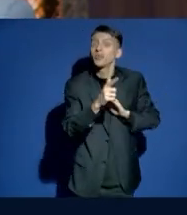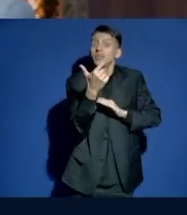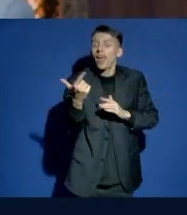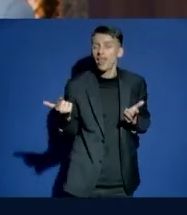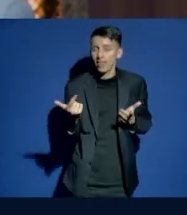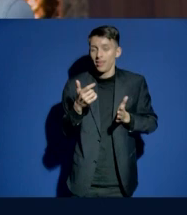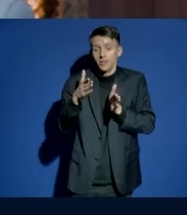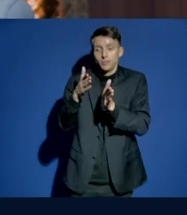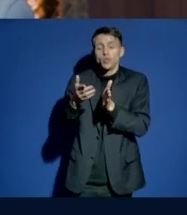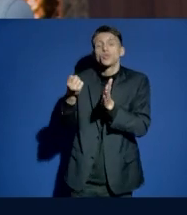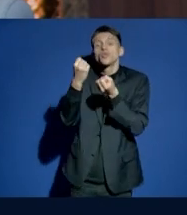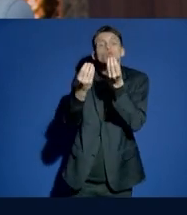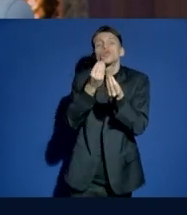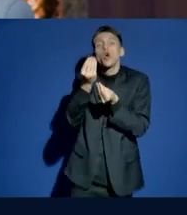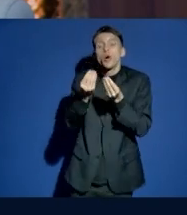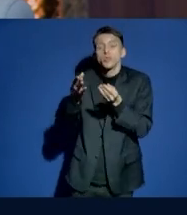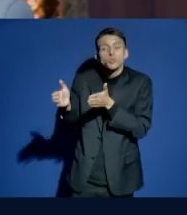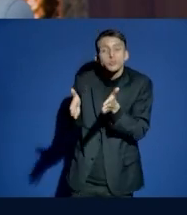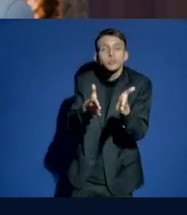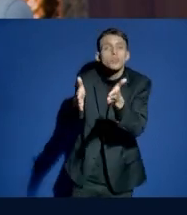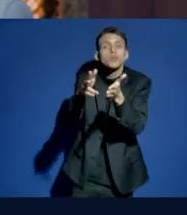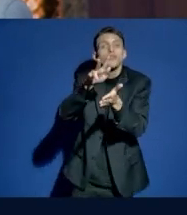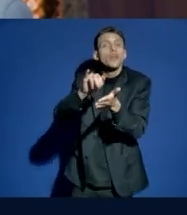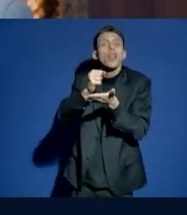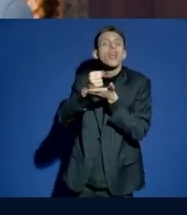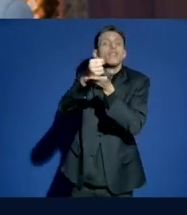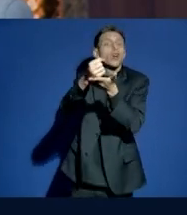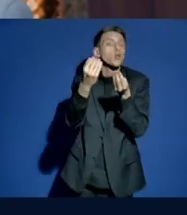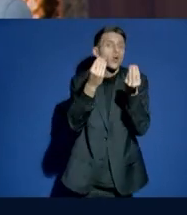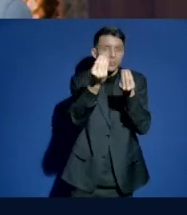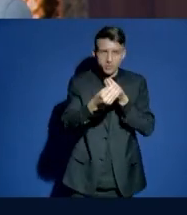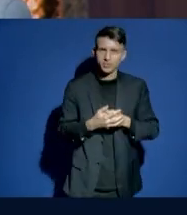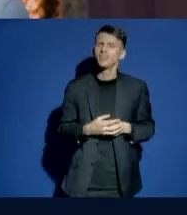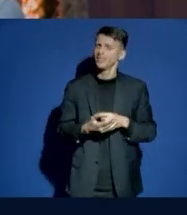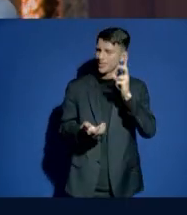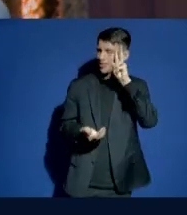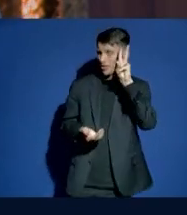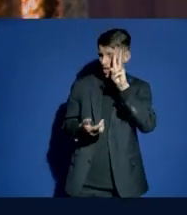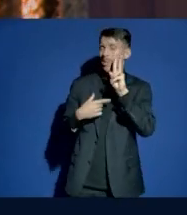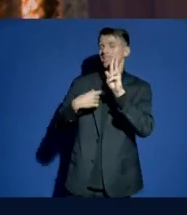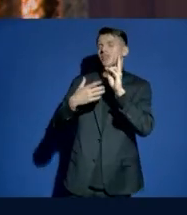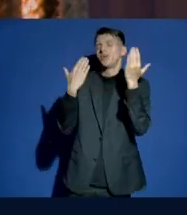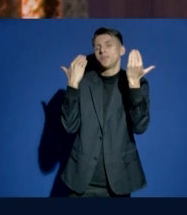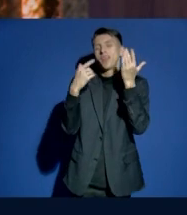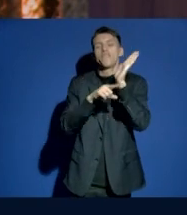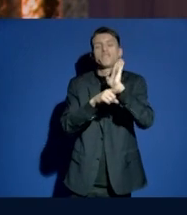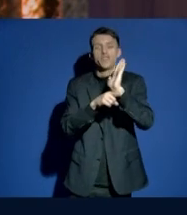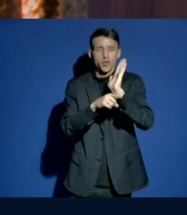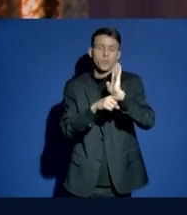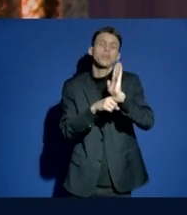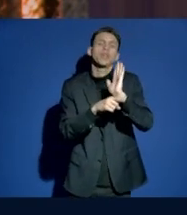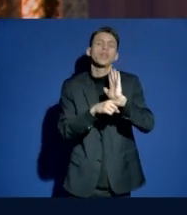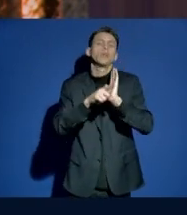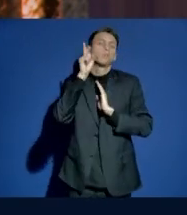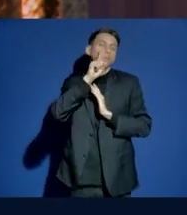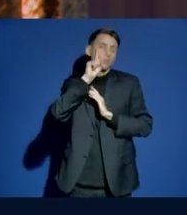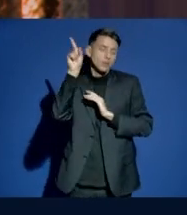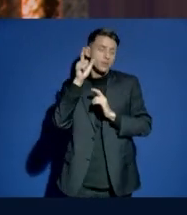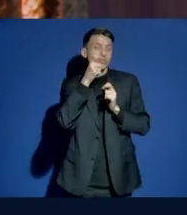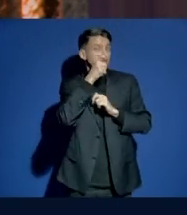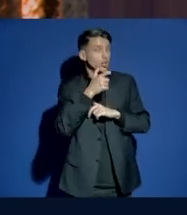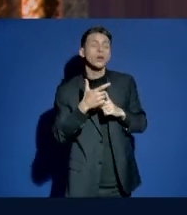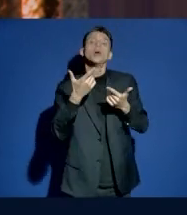Um dia desses eu assistia talvez muito já ouviu essa historinha filme americano aí eu me lembrei dessa historinha mostrando